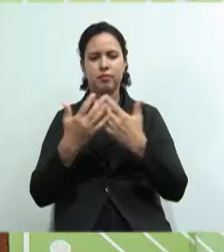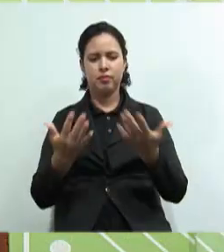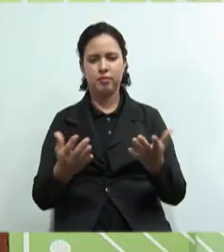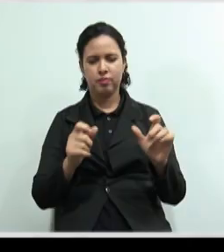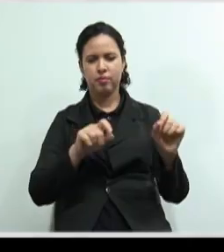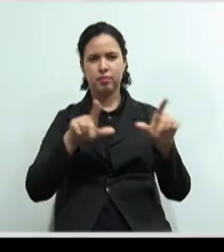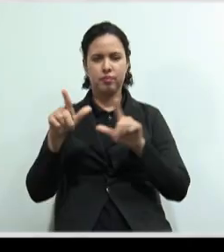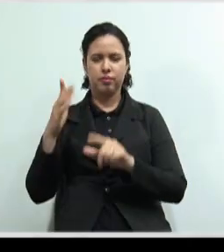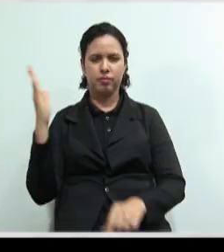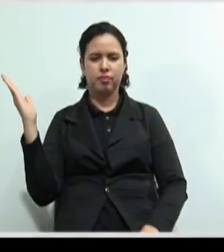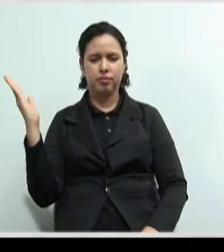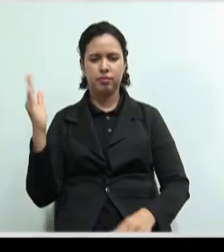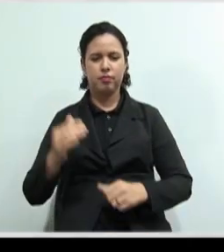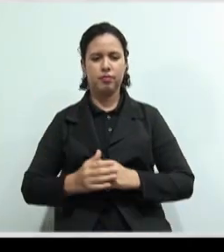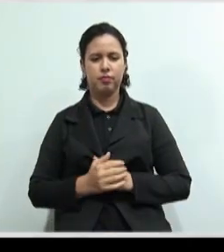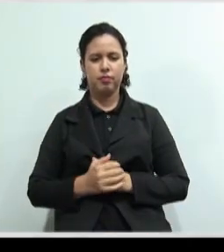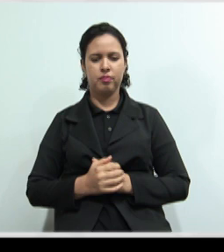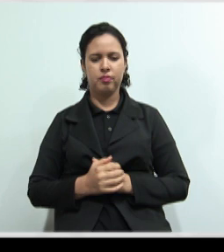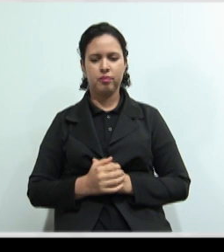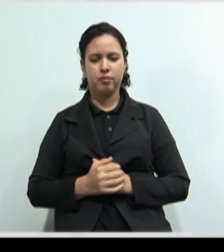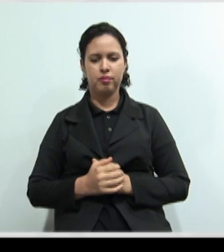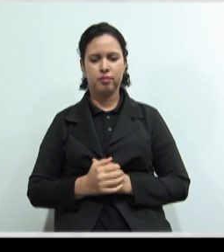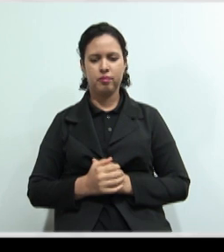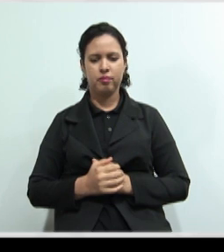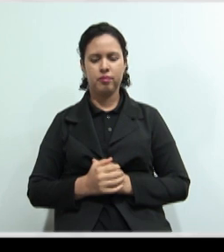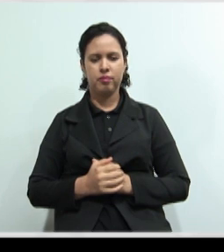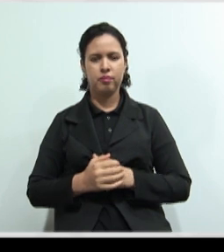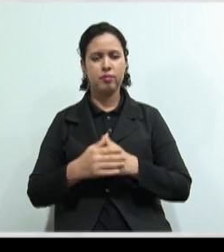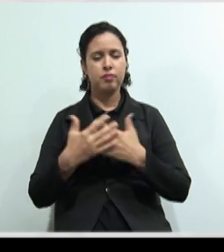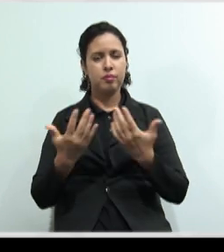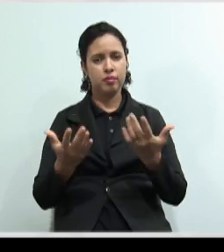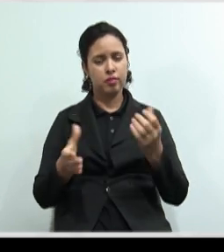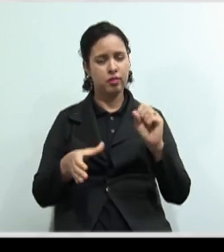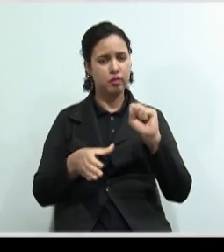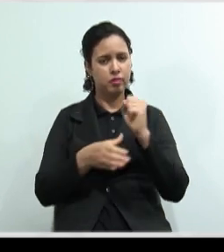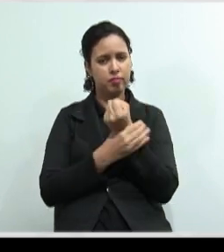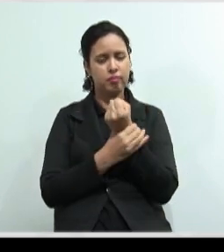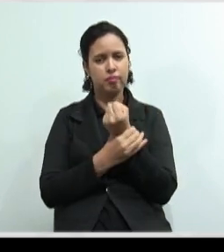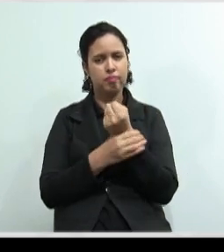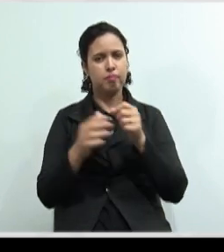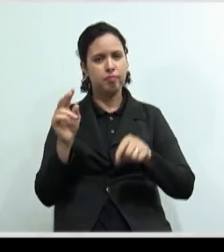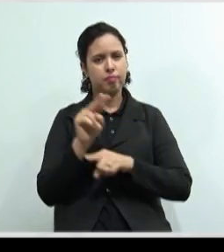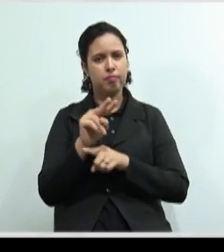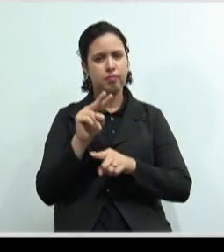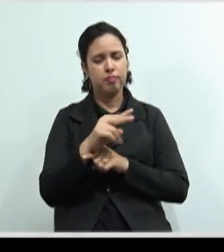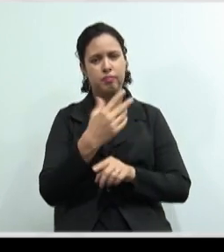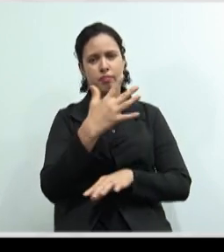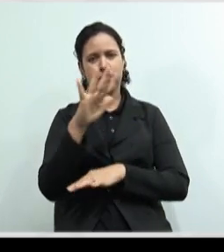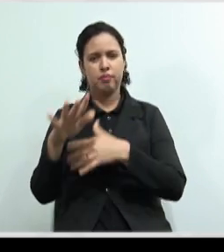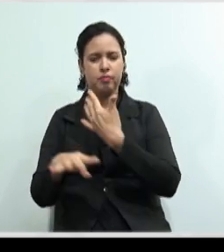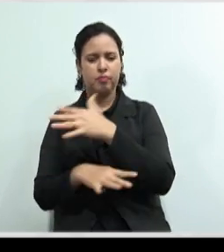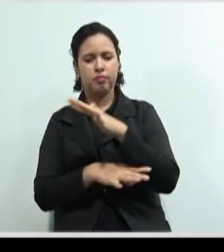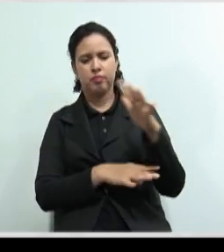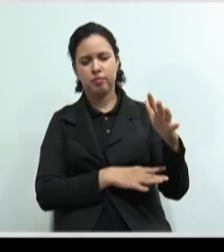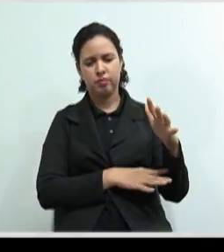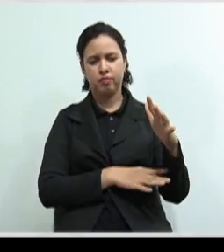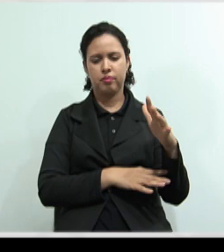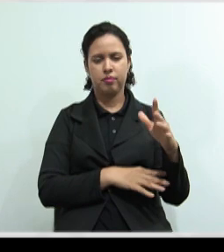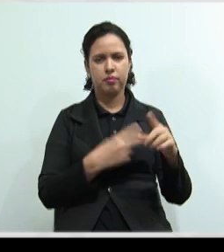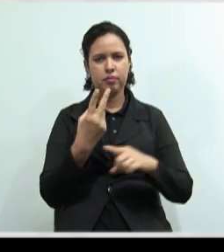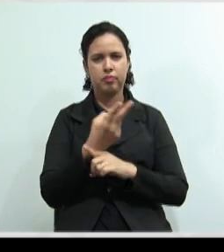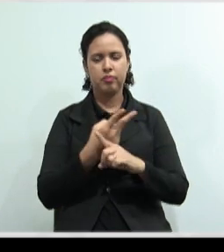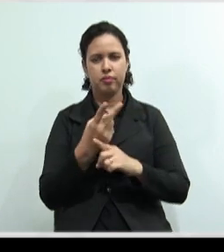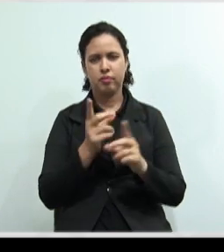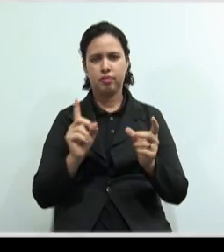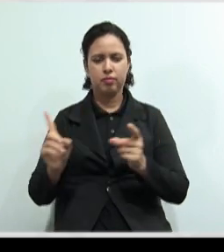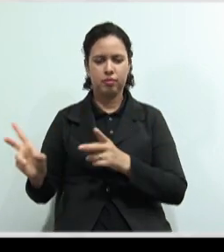slide, a gente vê que propagar a proteção do ambiente e a segurança econômica através do comércio é